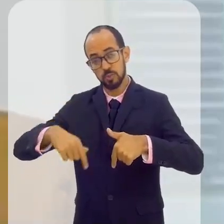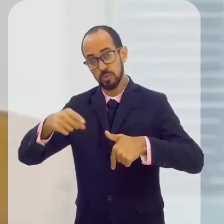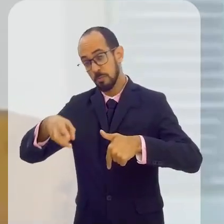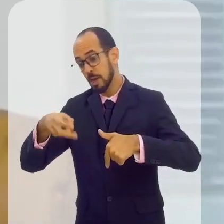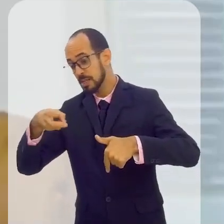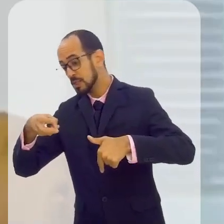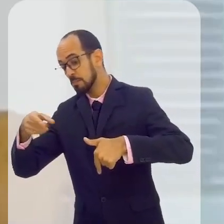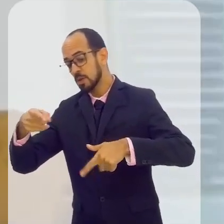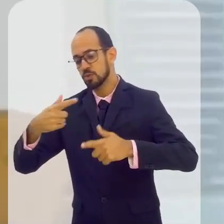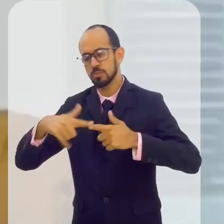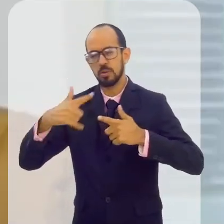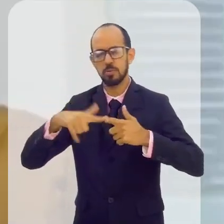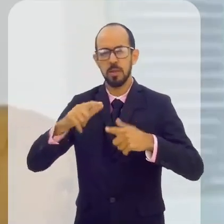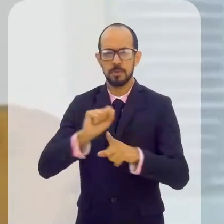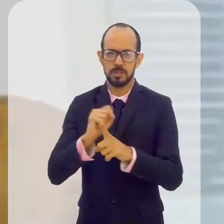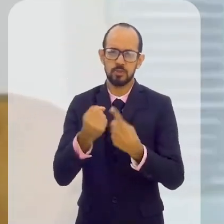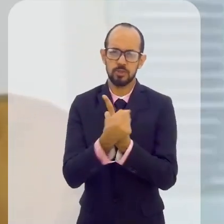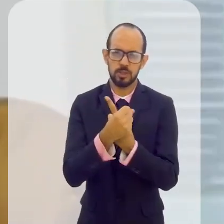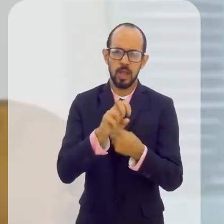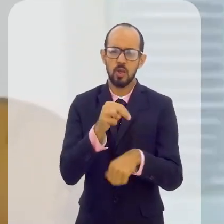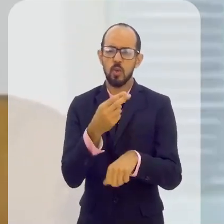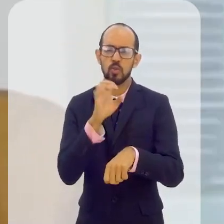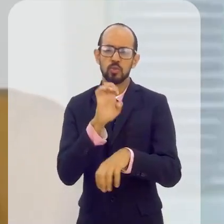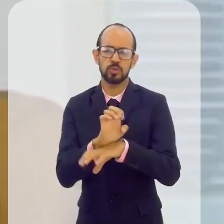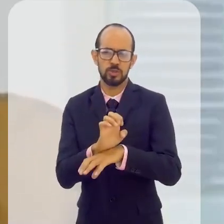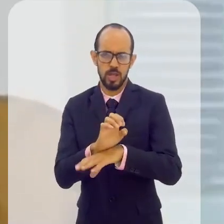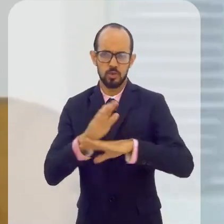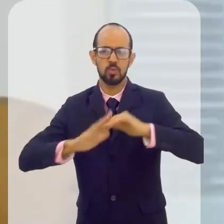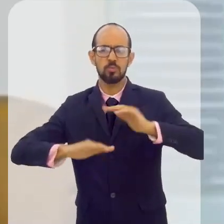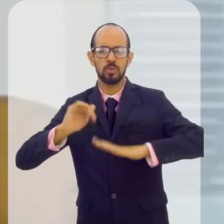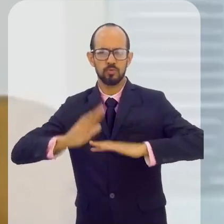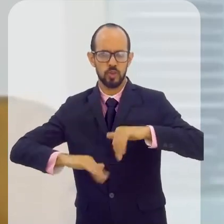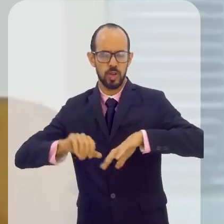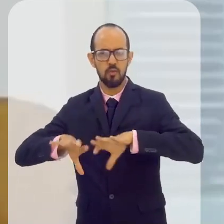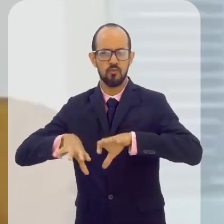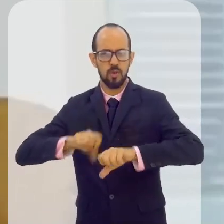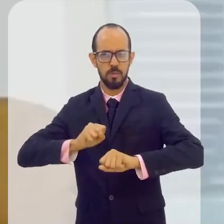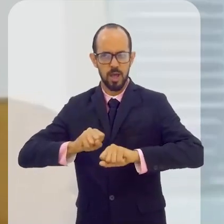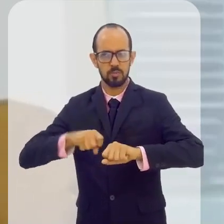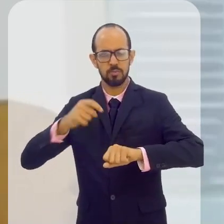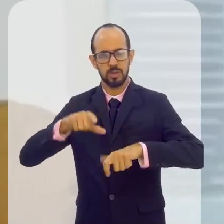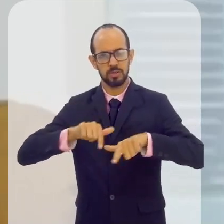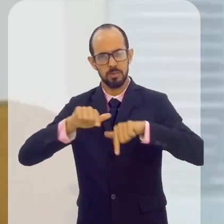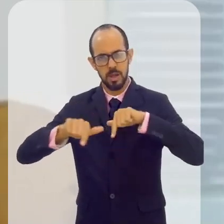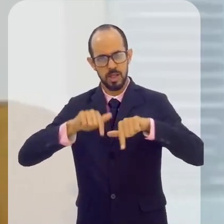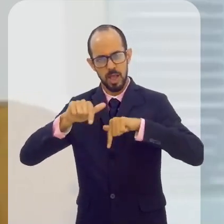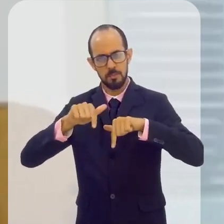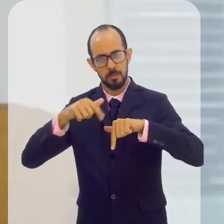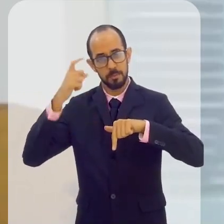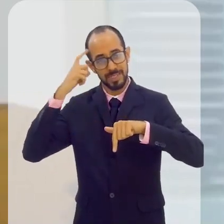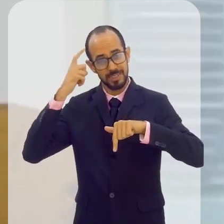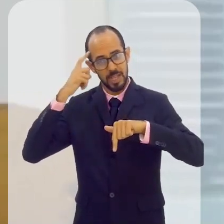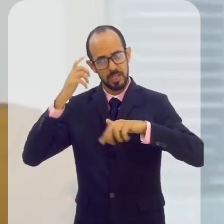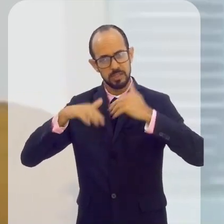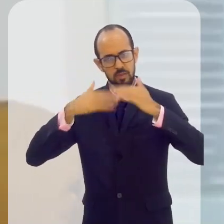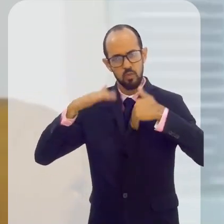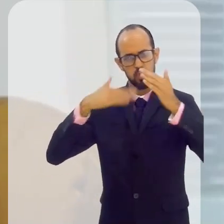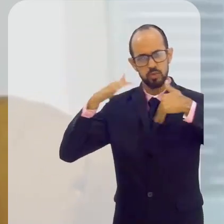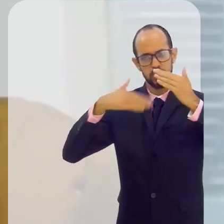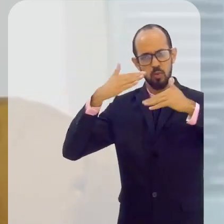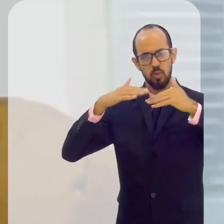se deparar com os problemas da sociedade, do seu estado. Né, e como profissional em formação, trabalhar para pensar essa